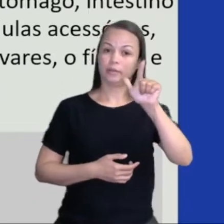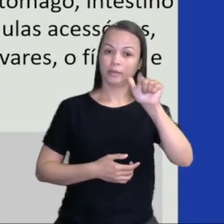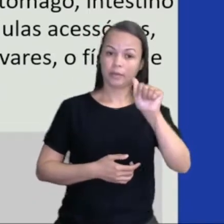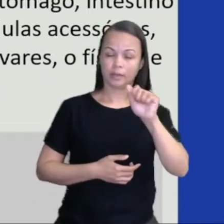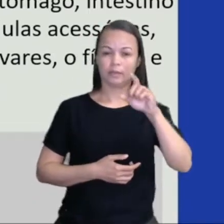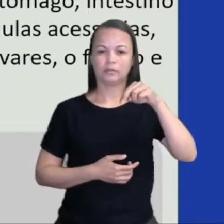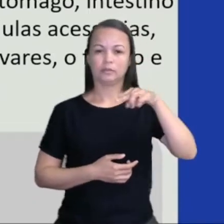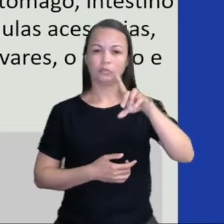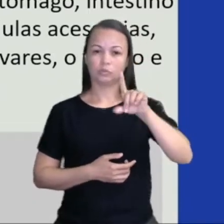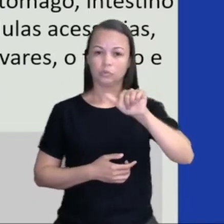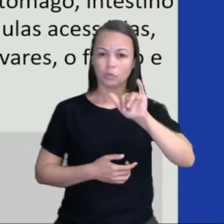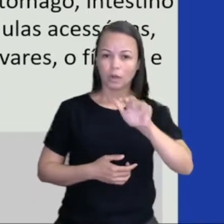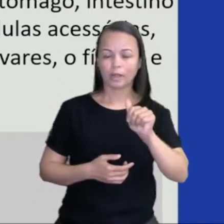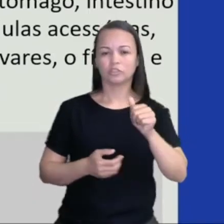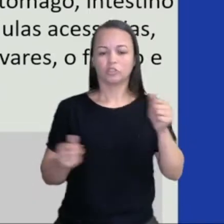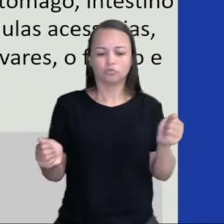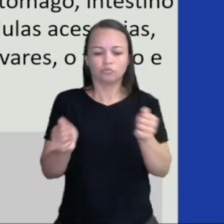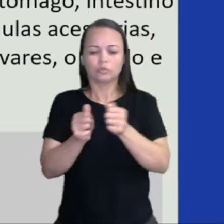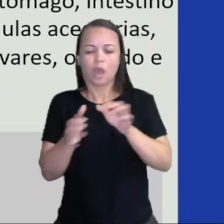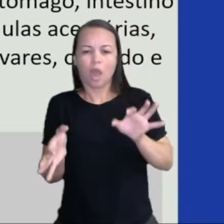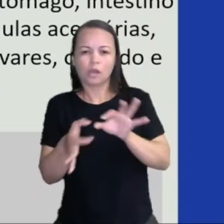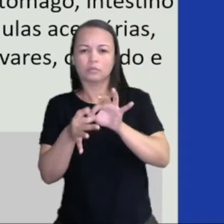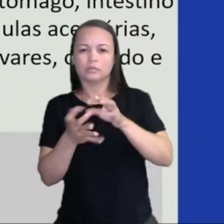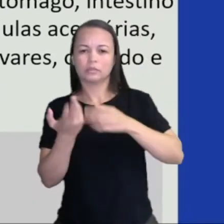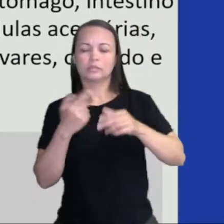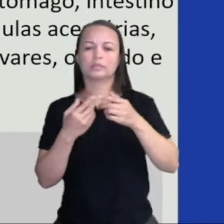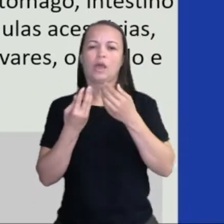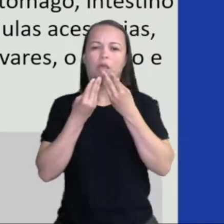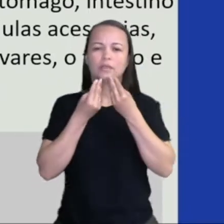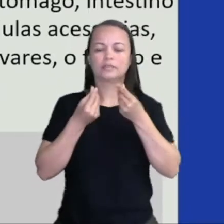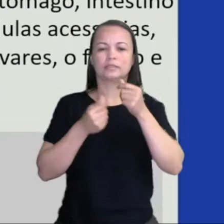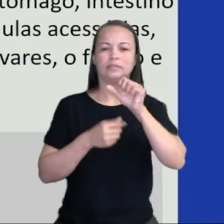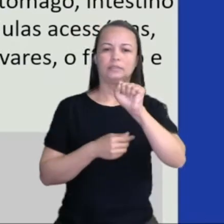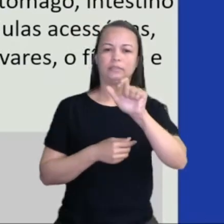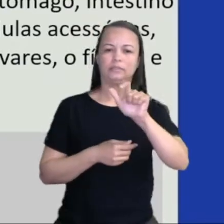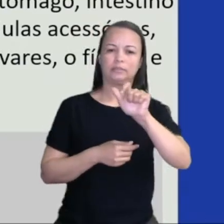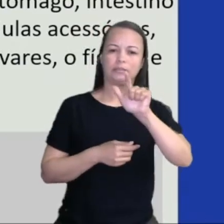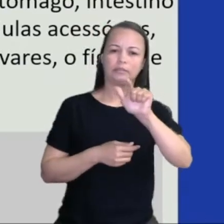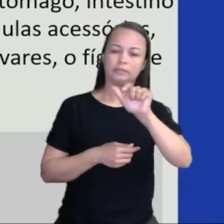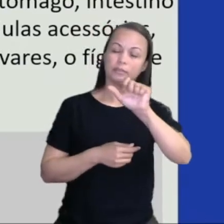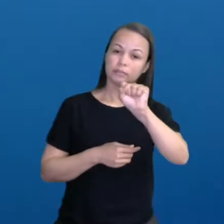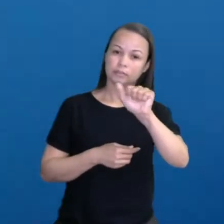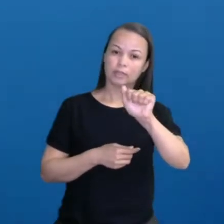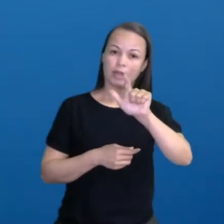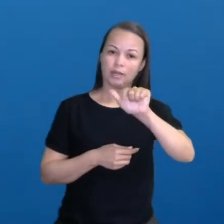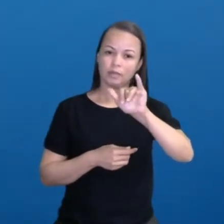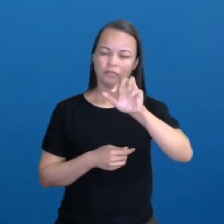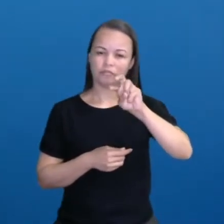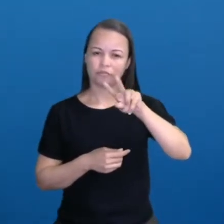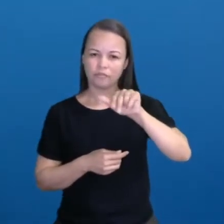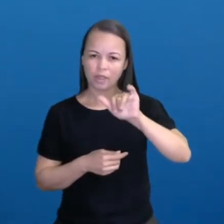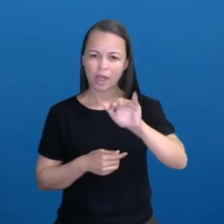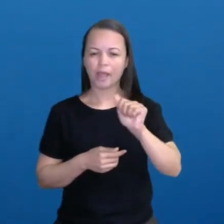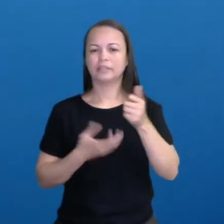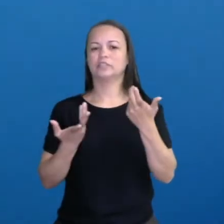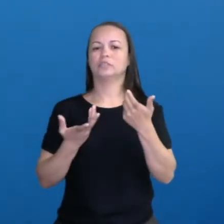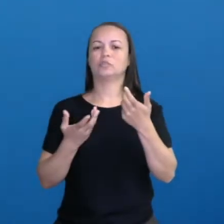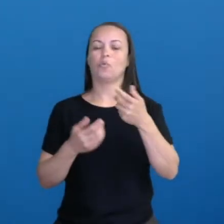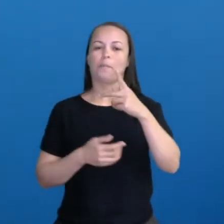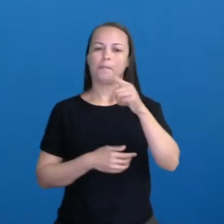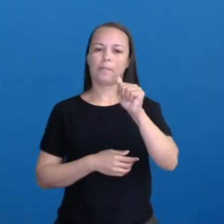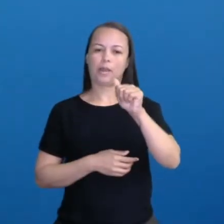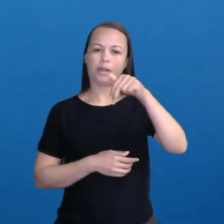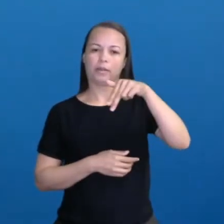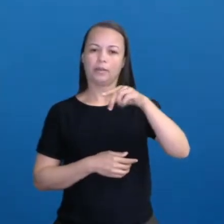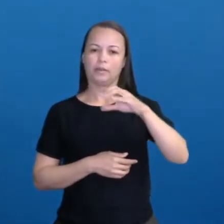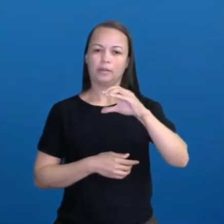glândulas associadas, que são as glândulas salivares, o fígado e o pâncreas. Volta aqui comigo, por favor, produção. Então, para que você